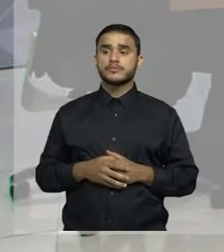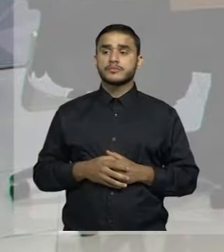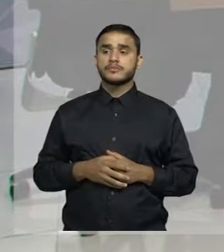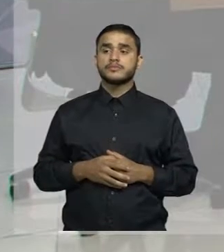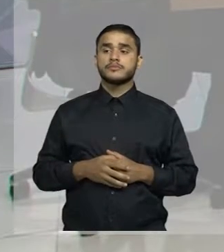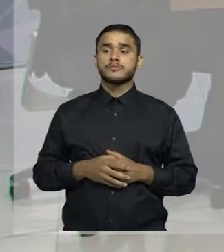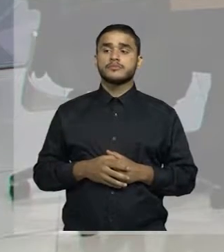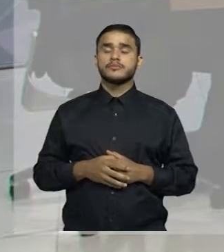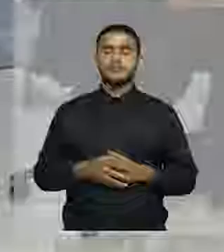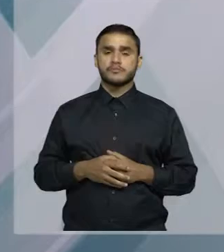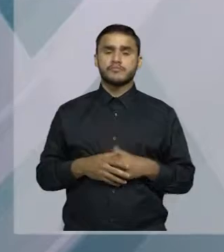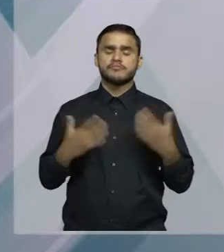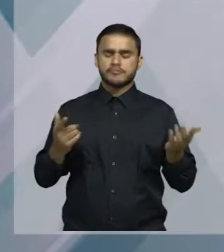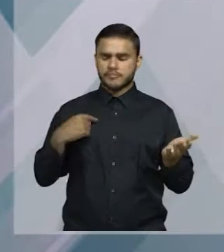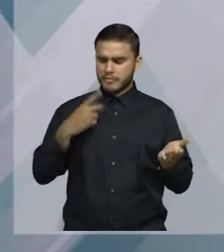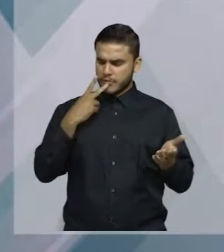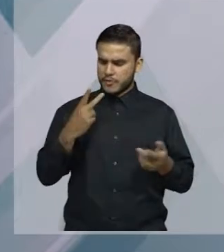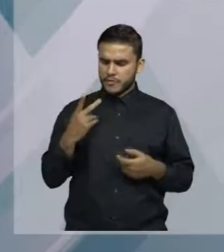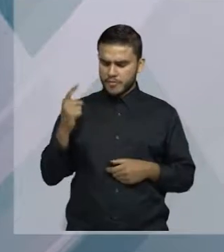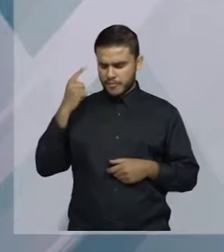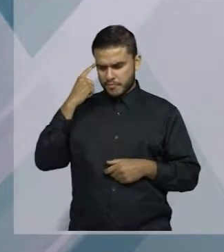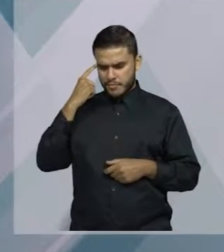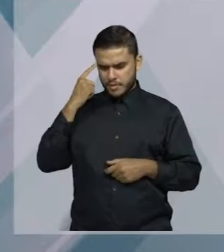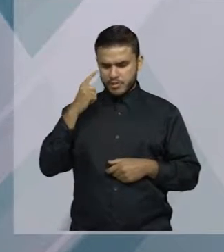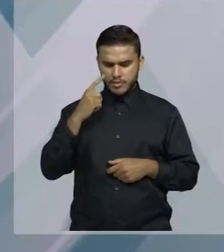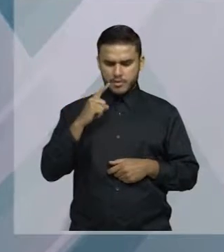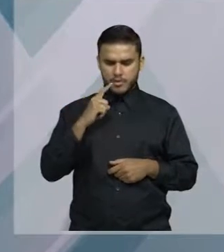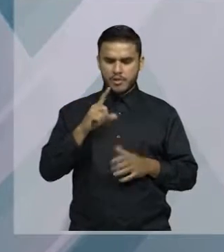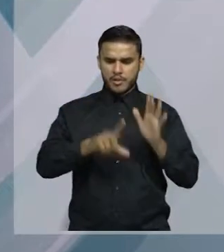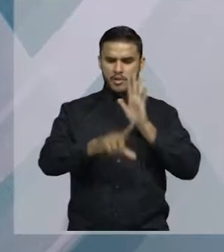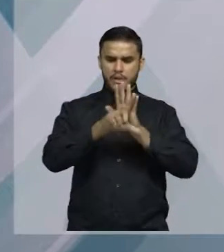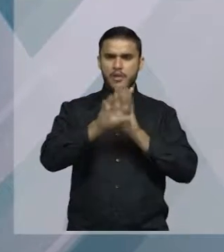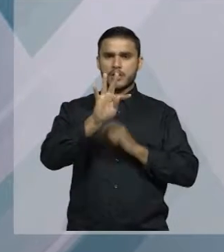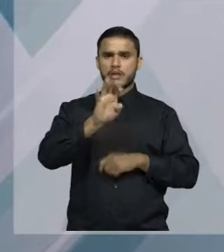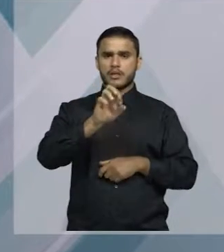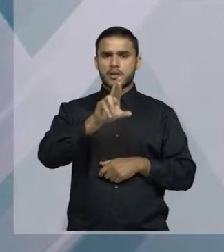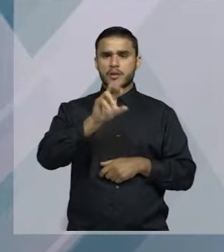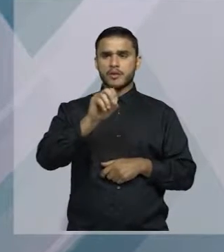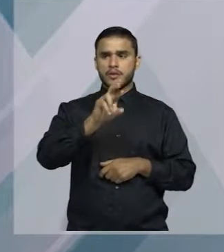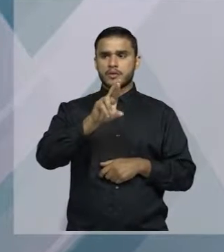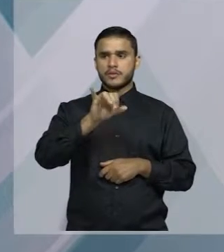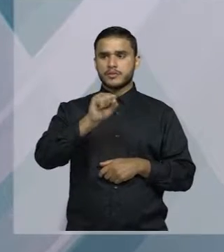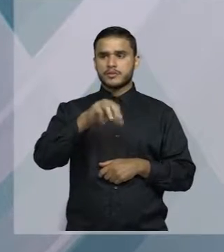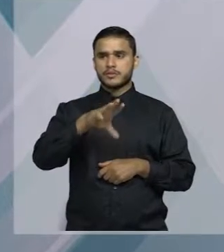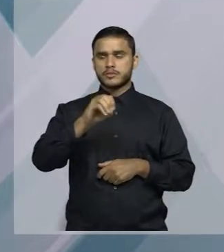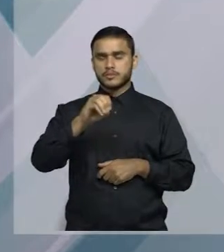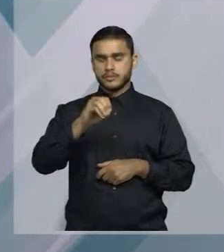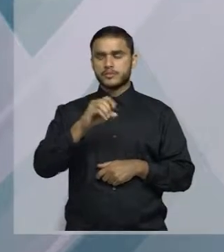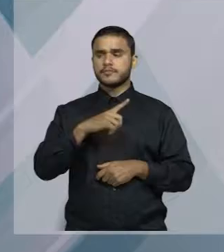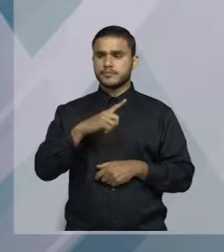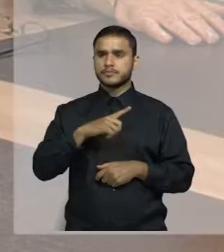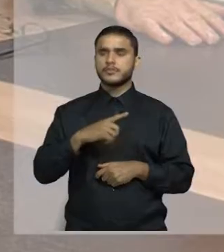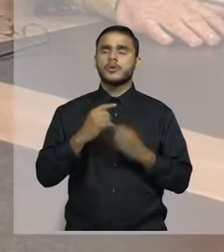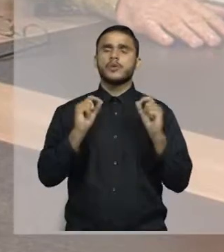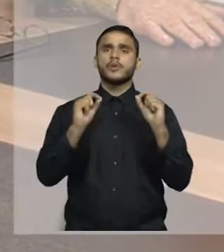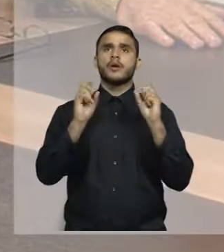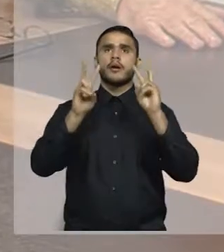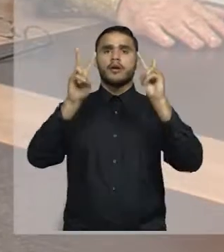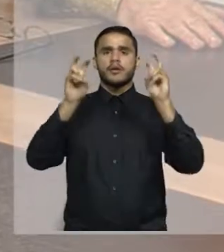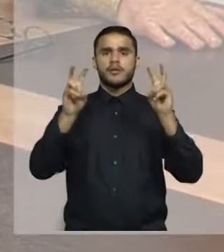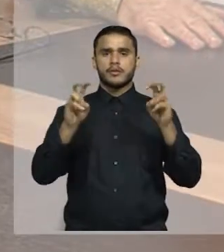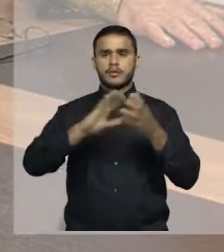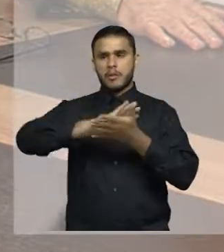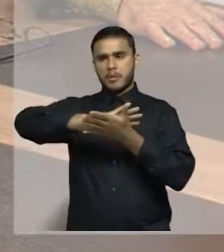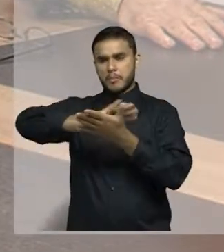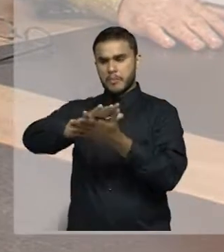específica de terrorismo, não estou de memória com isso aqui, mas foi elencado uma porção de objetivos. E